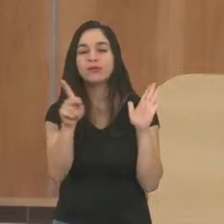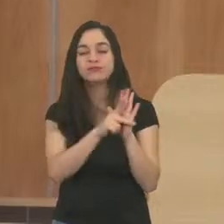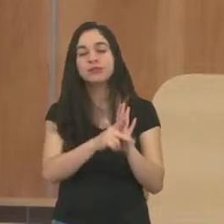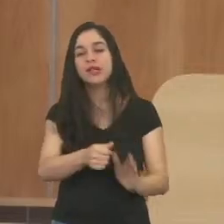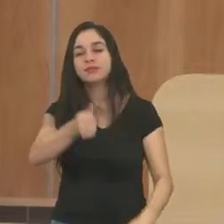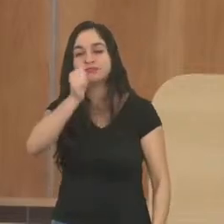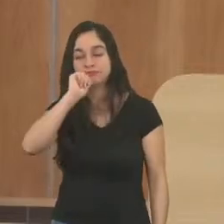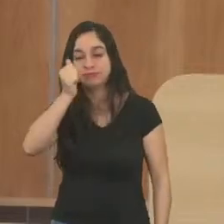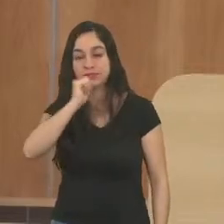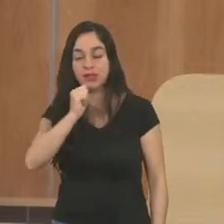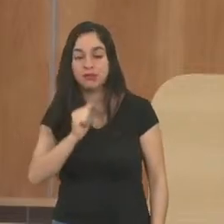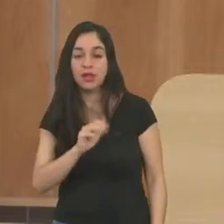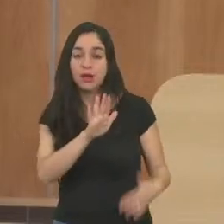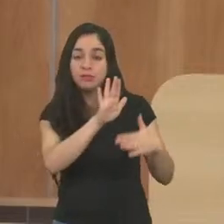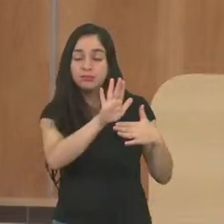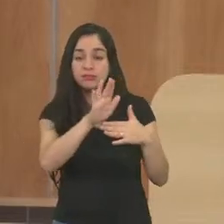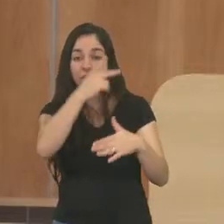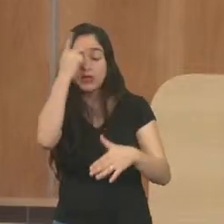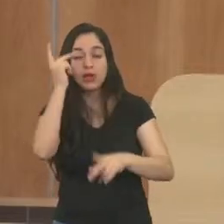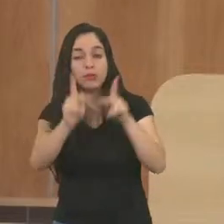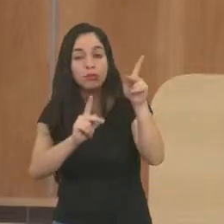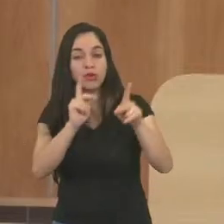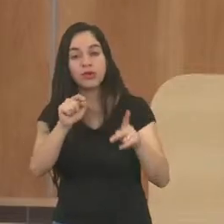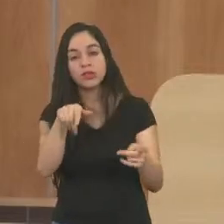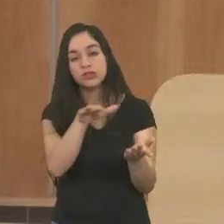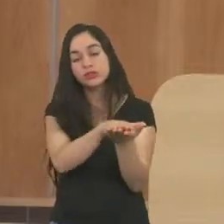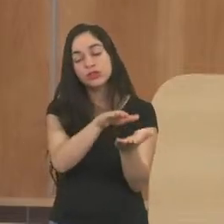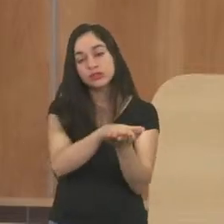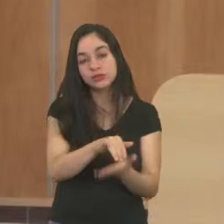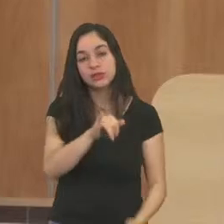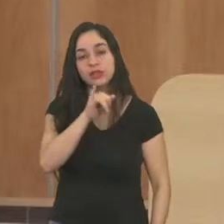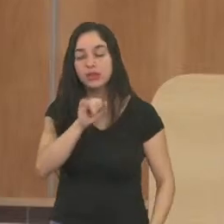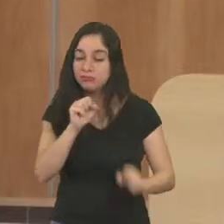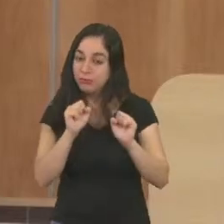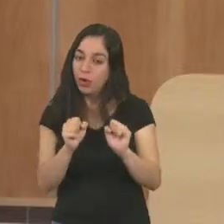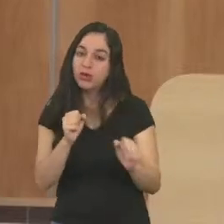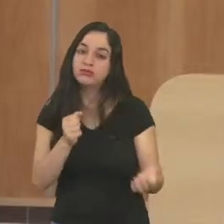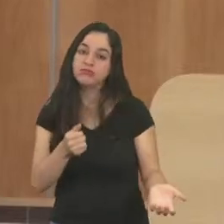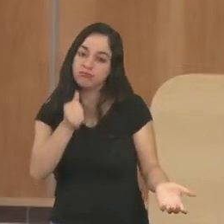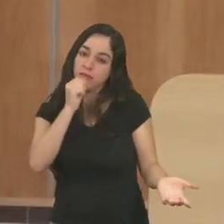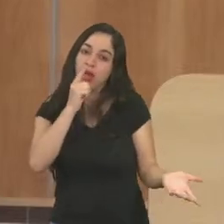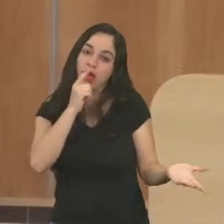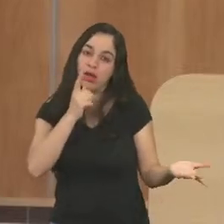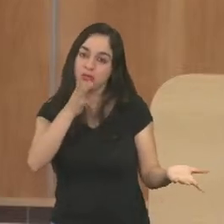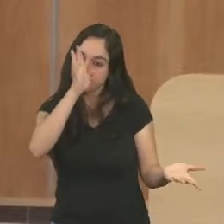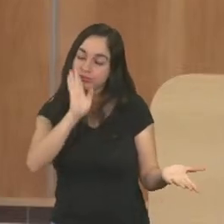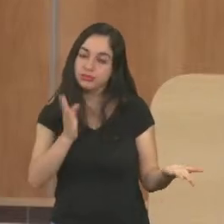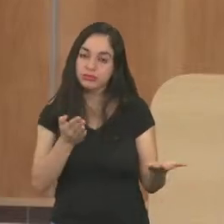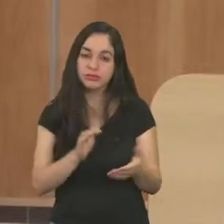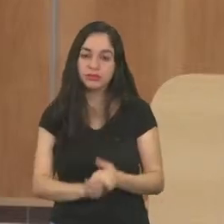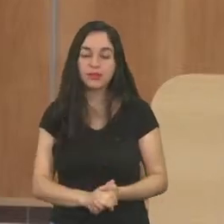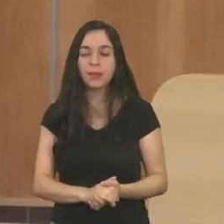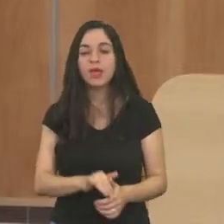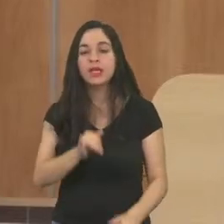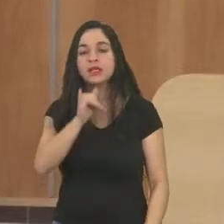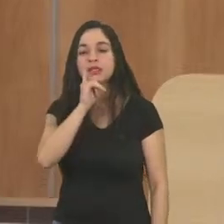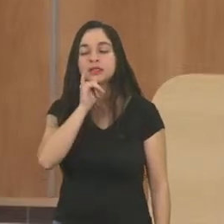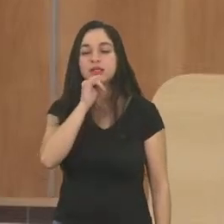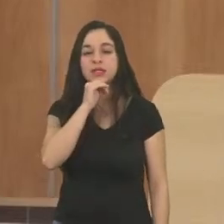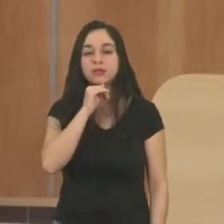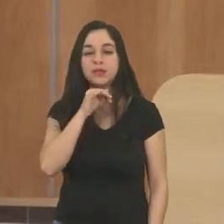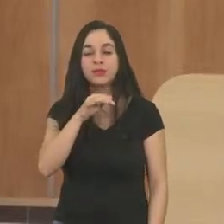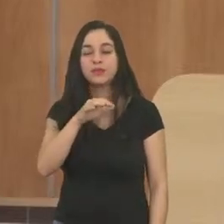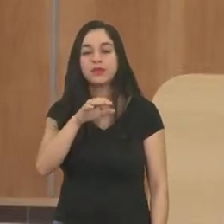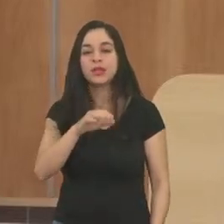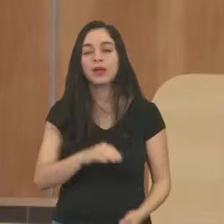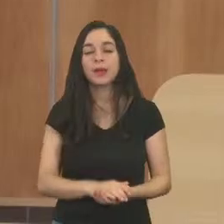a população e a comunidade da nossa cidade de Jacareí. Quero dar um exemplo aqui, no Espaço Zanoni, no